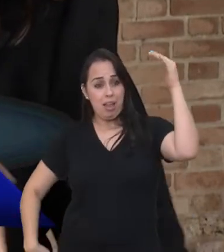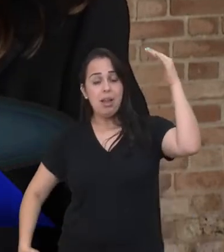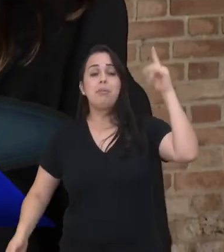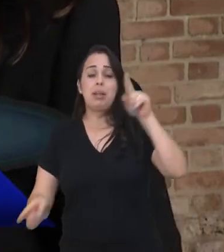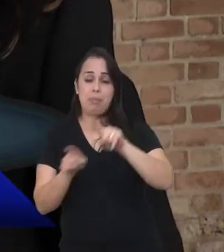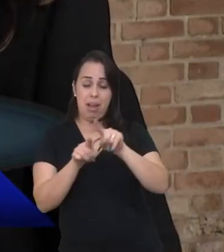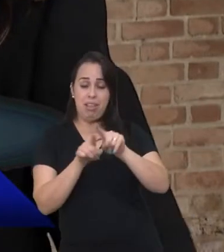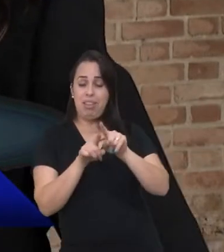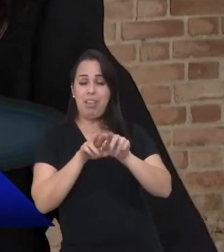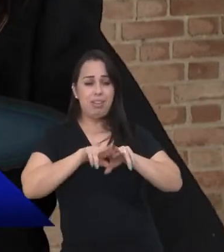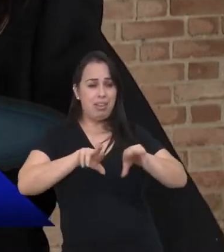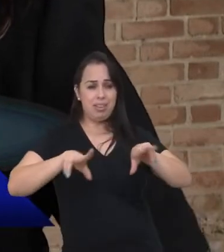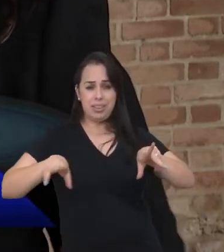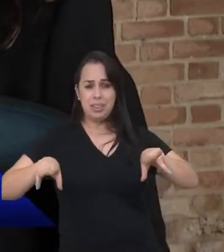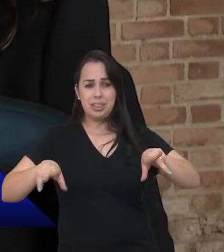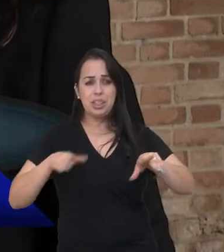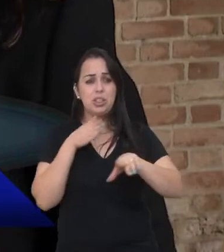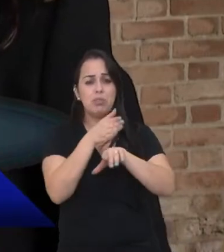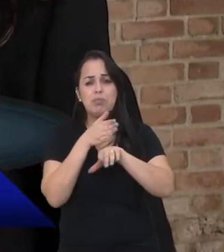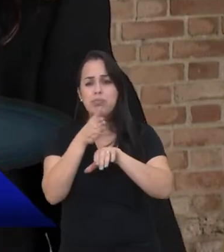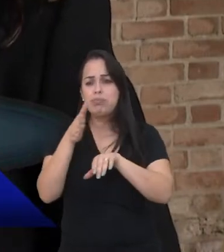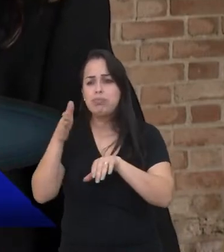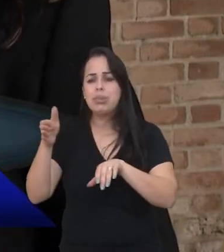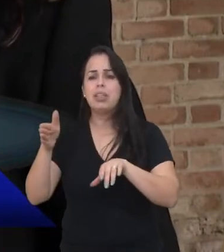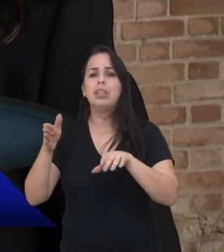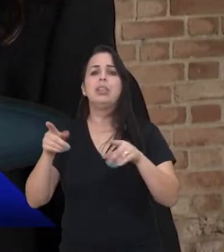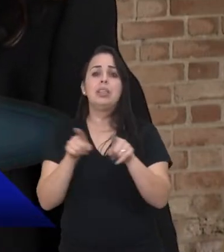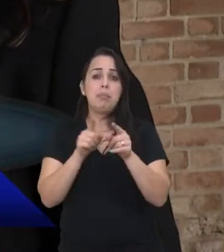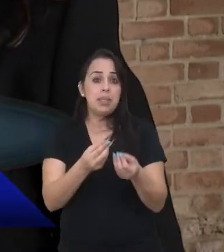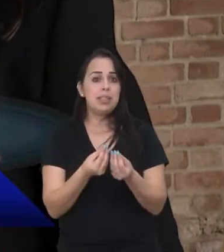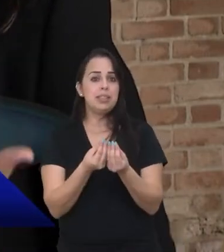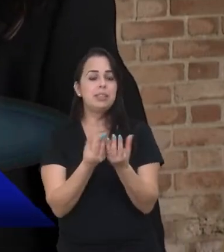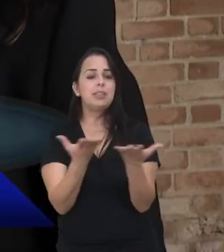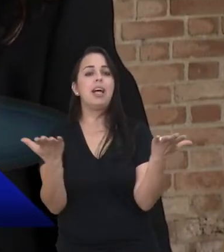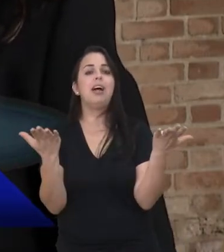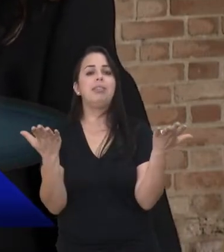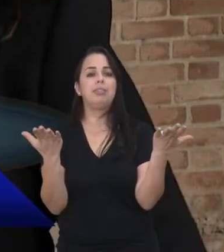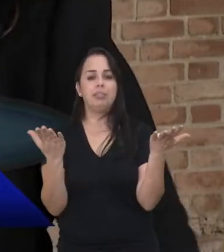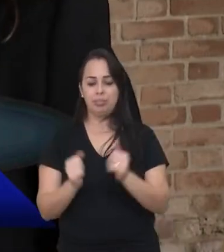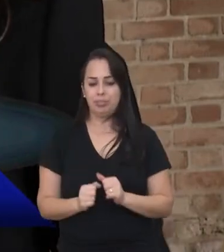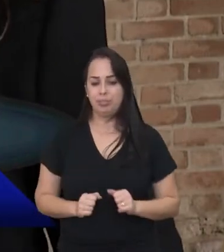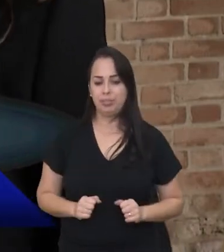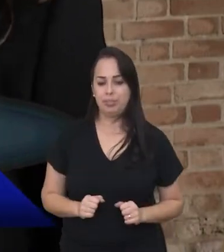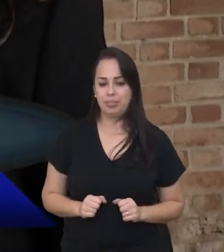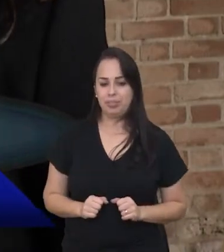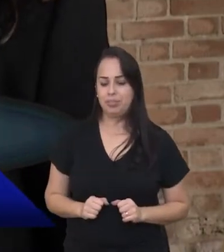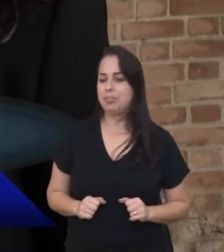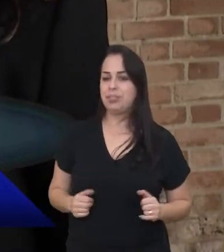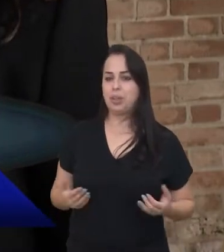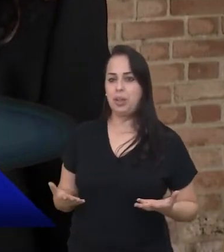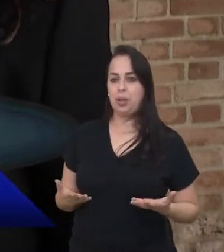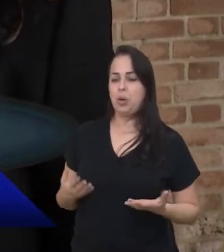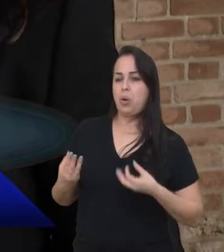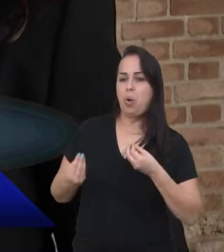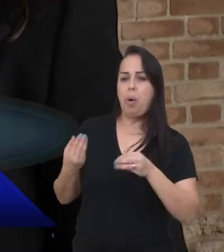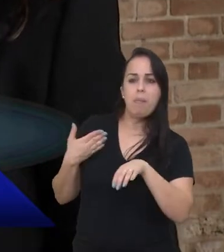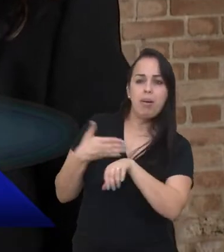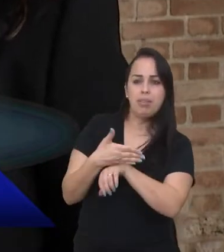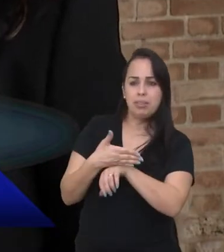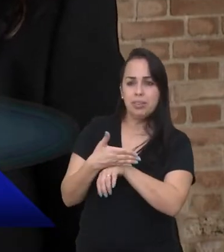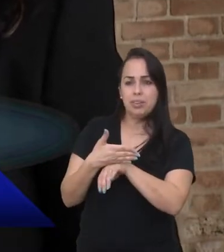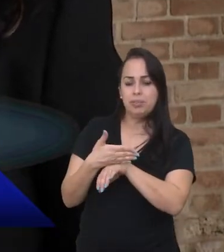clássico dança contemporânea em diversos espaços culturais e poder disponibilizar isso para toda a população e